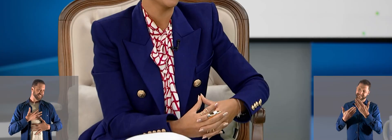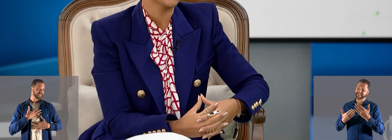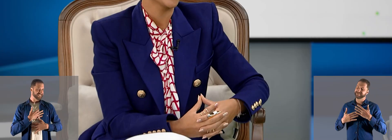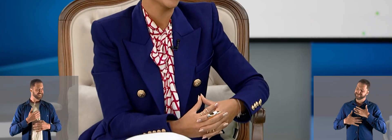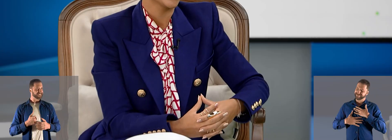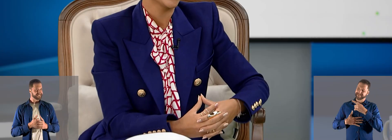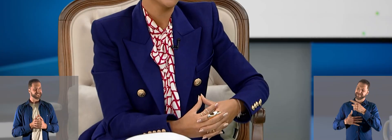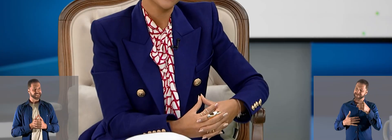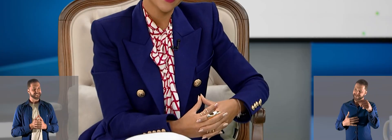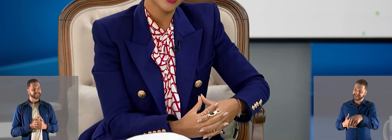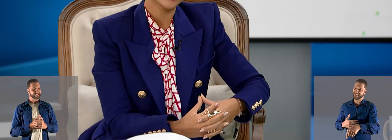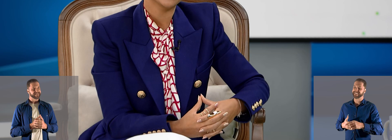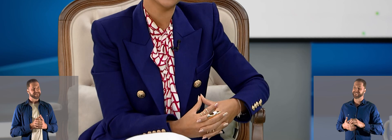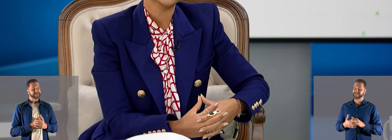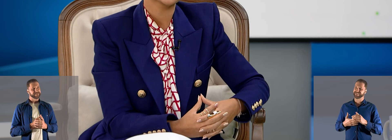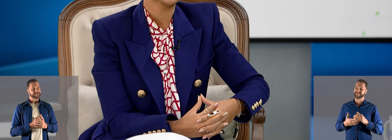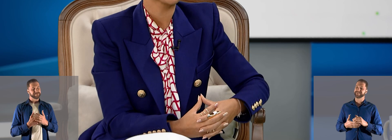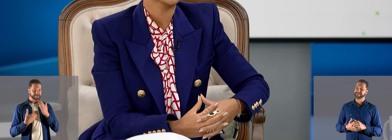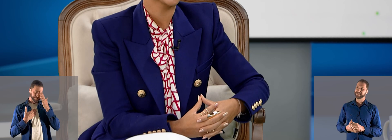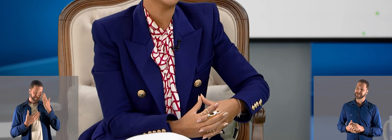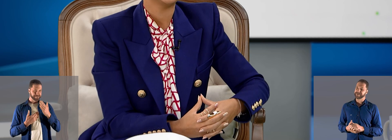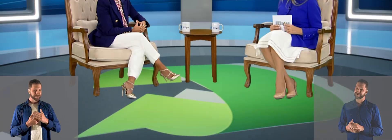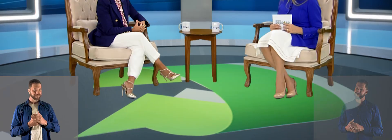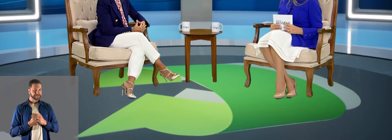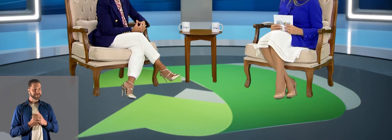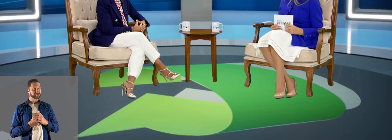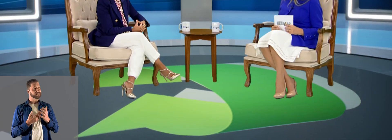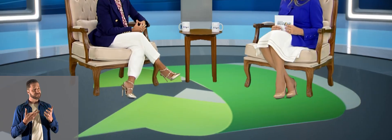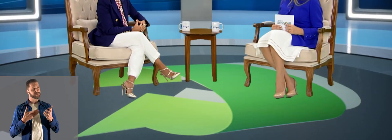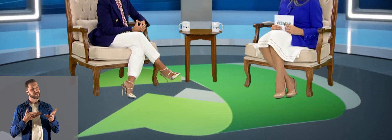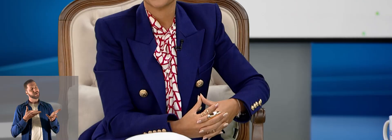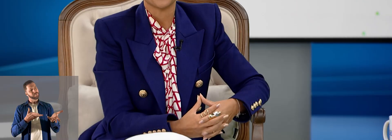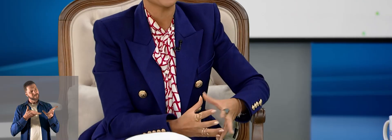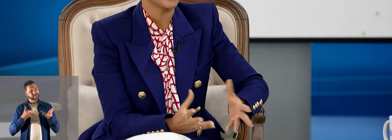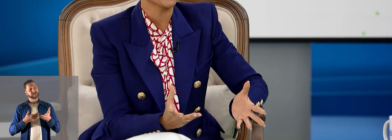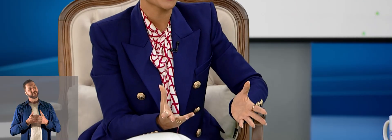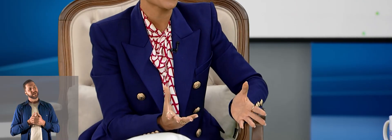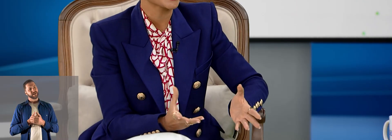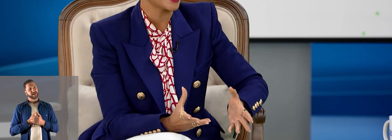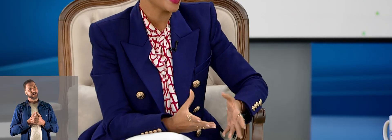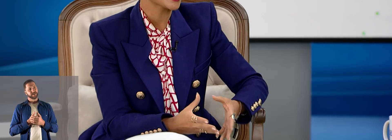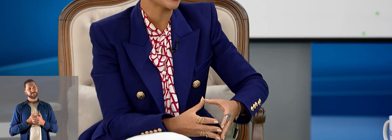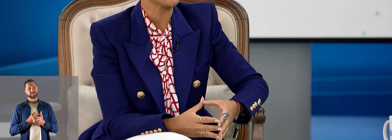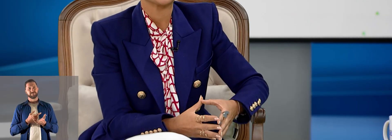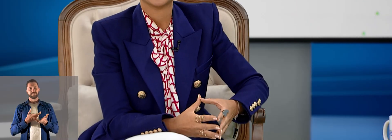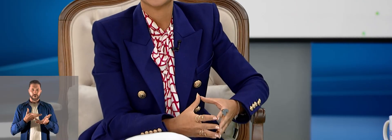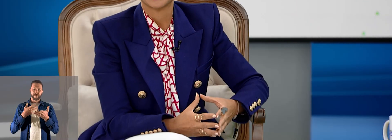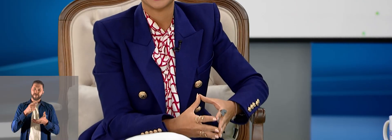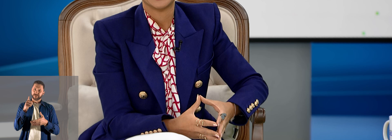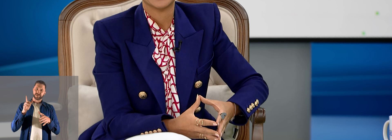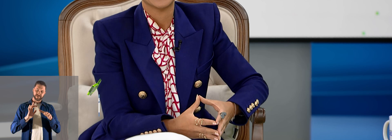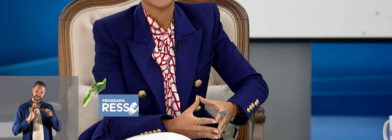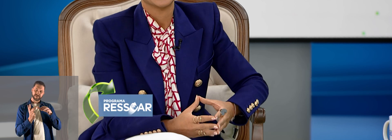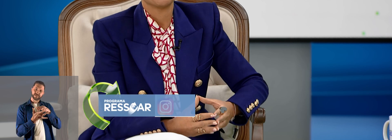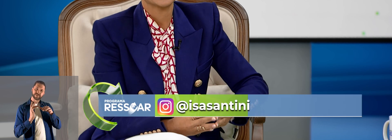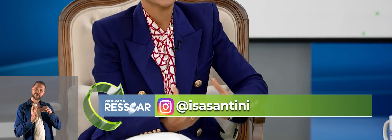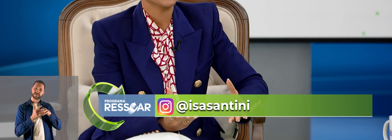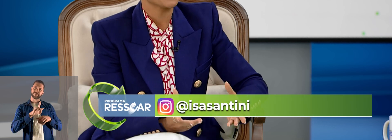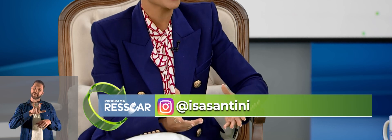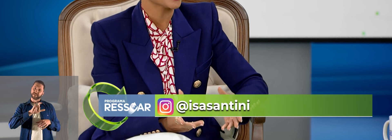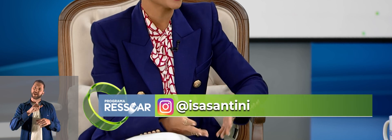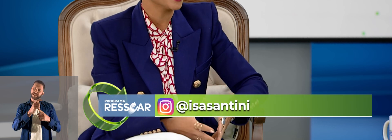obrigado meu presença Eu que agradeço a vontade e gostaria de convidar todos vocês né para estarem